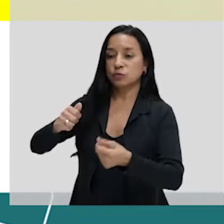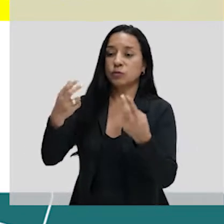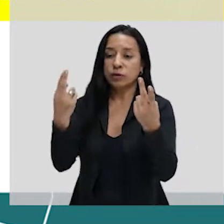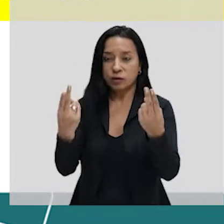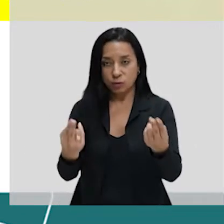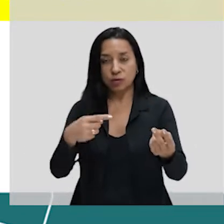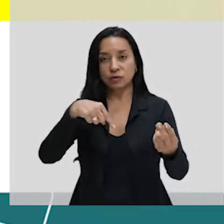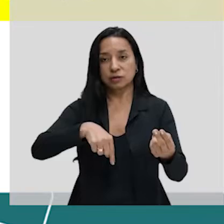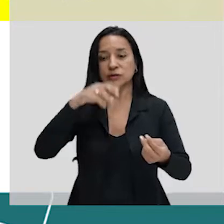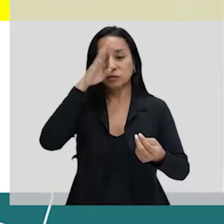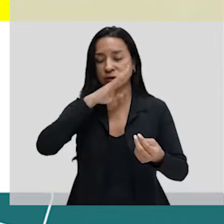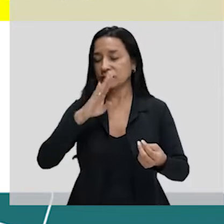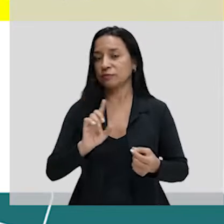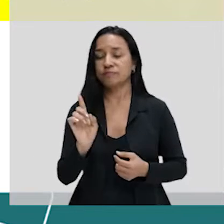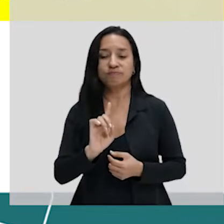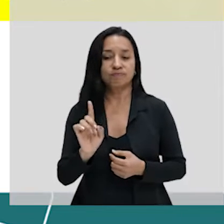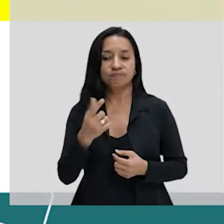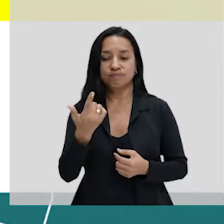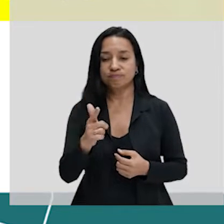produz, somos os únicos.